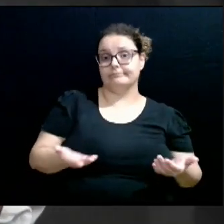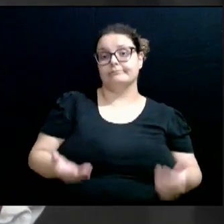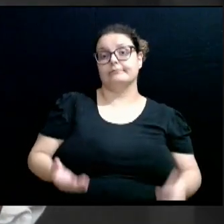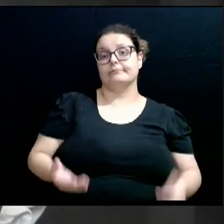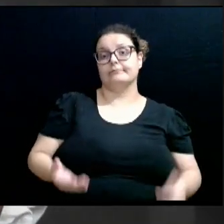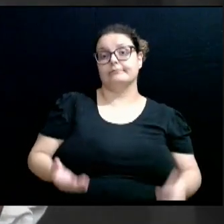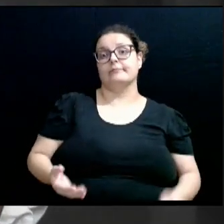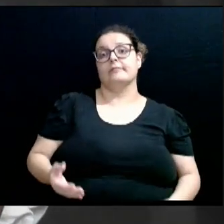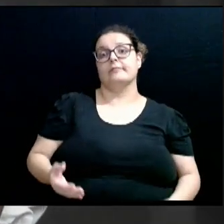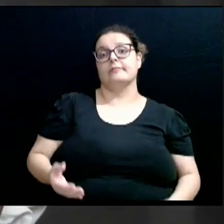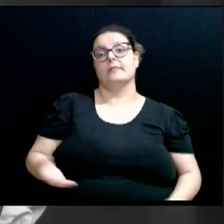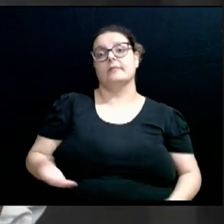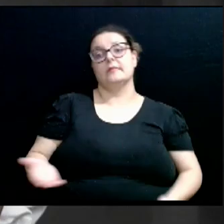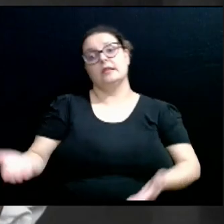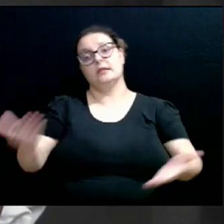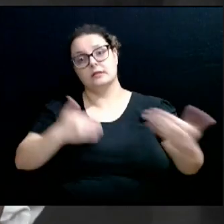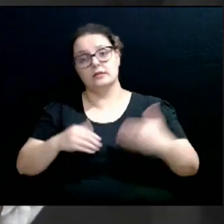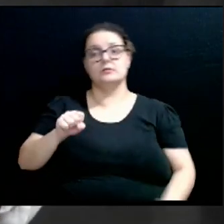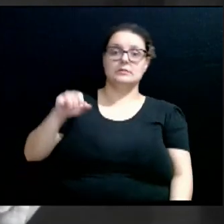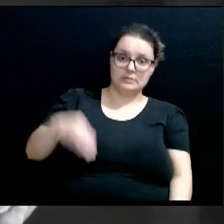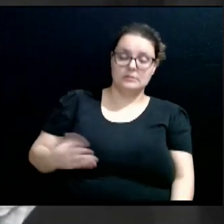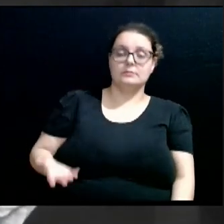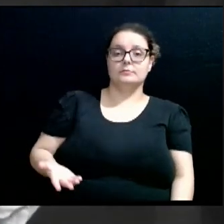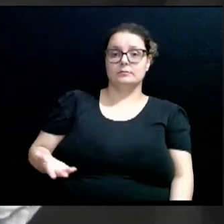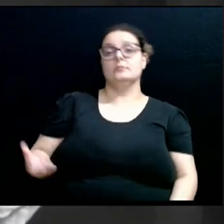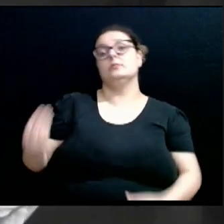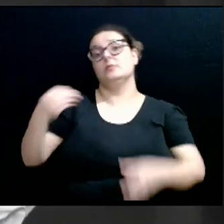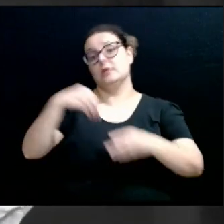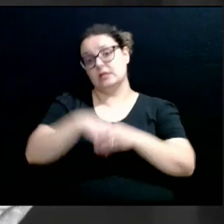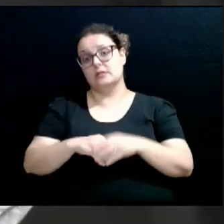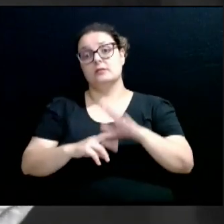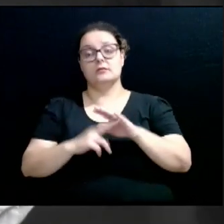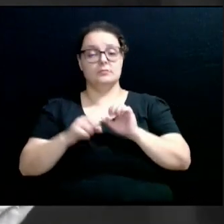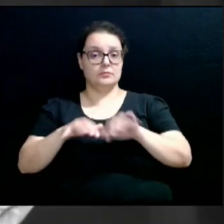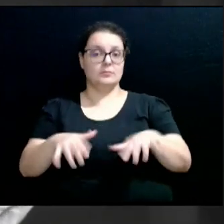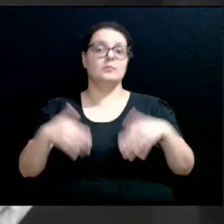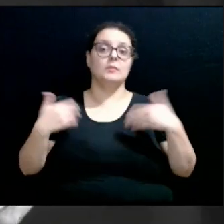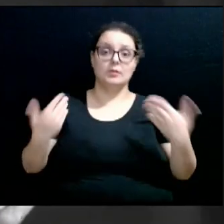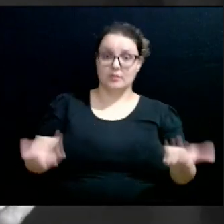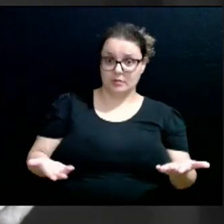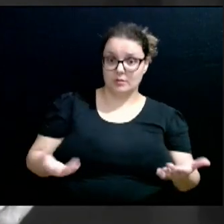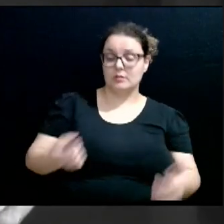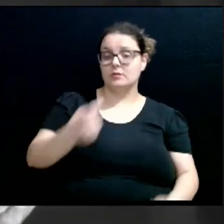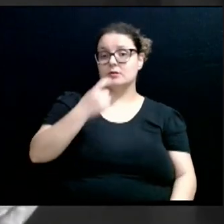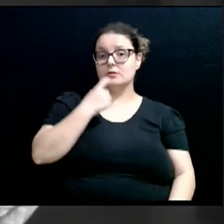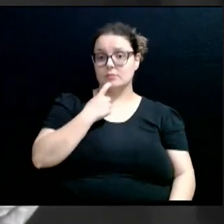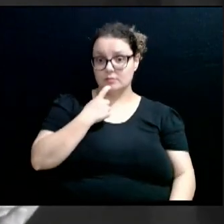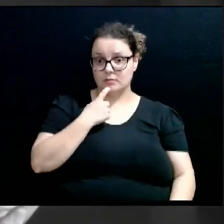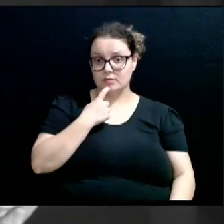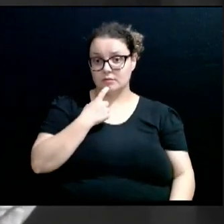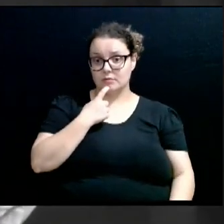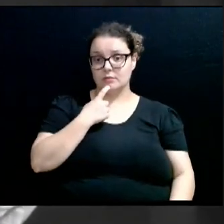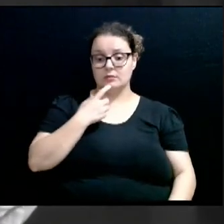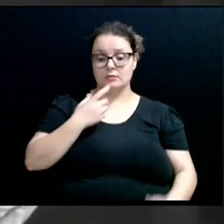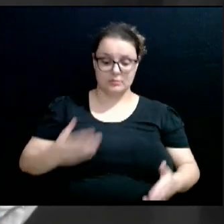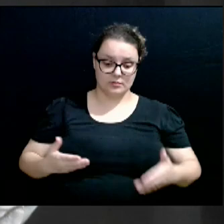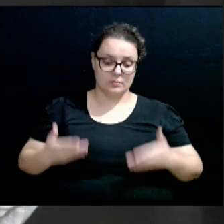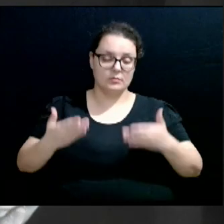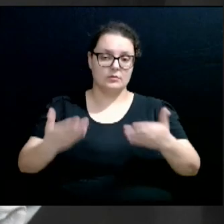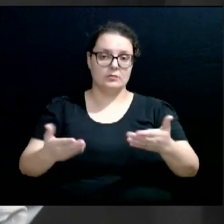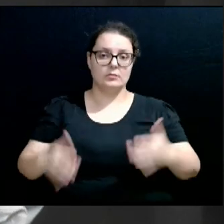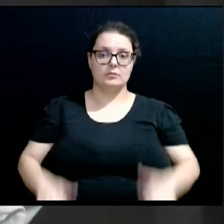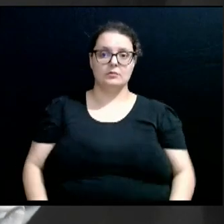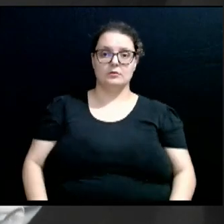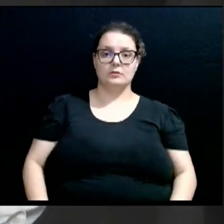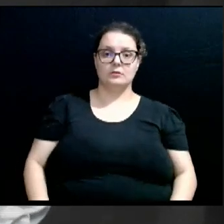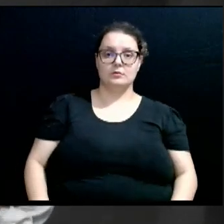para dentro dessa feira, e com isso Campinas traz o que